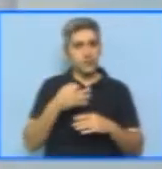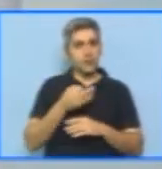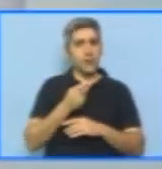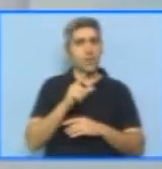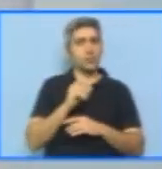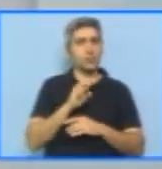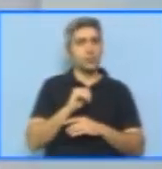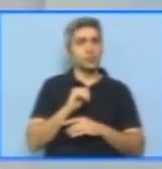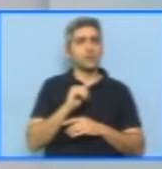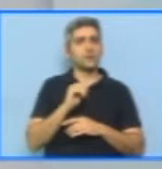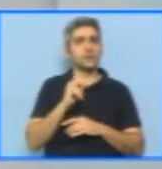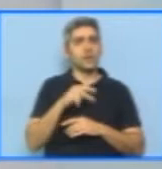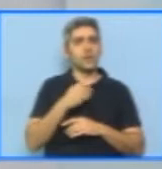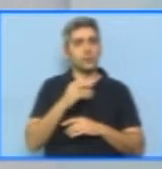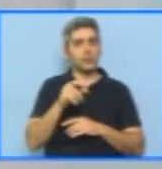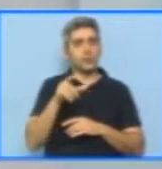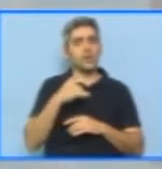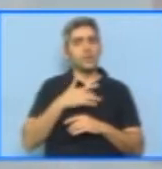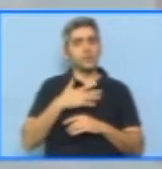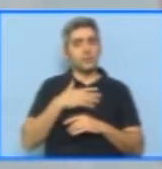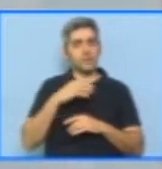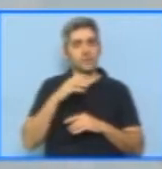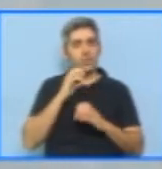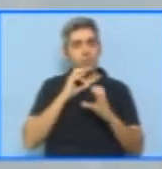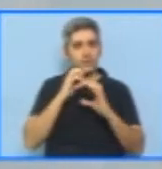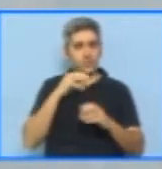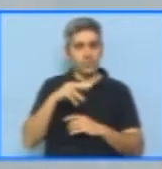Mediagate, uma agência de comunicação. Porquê esta